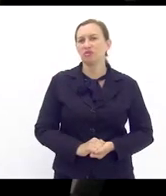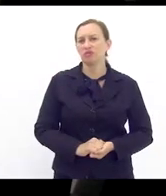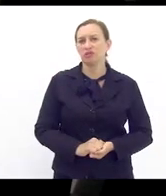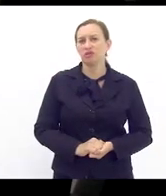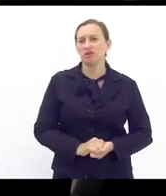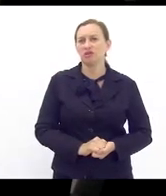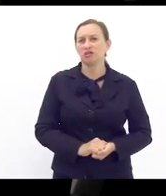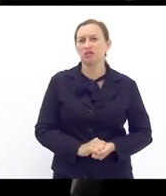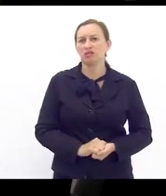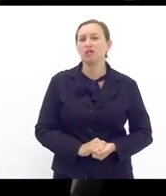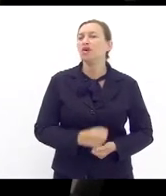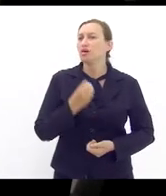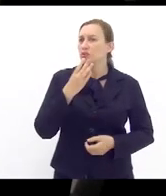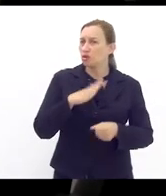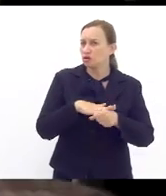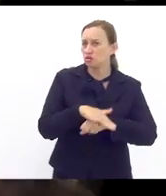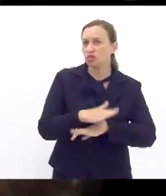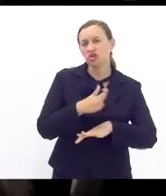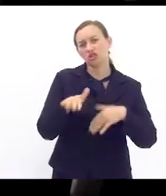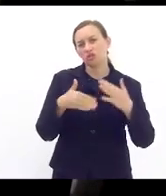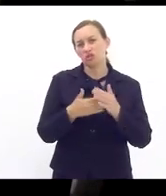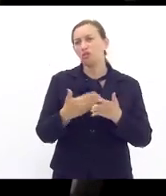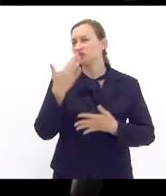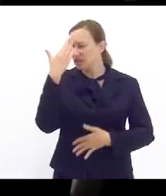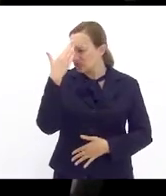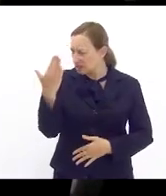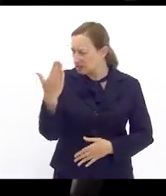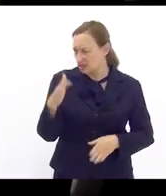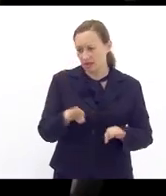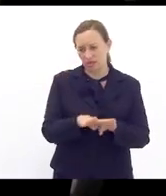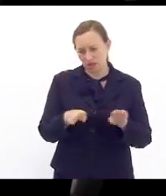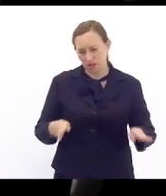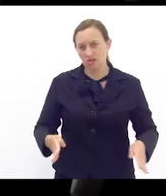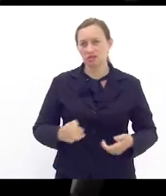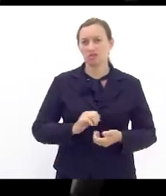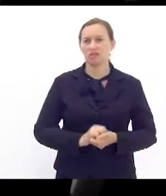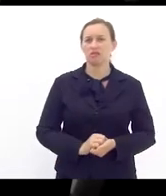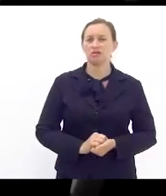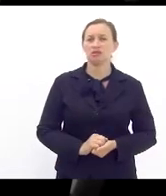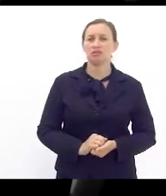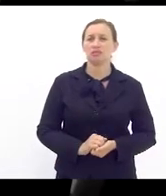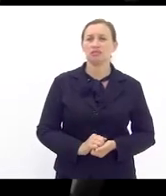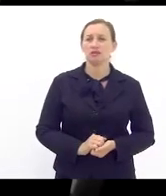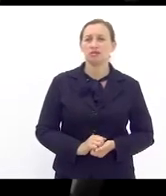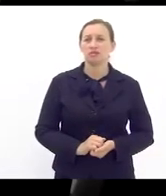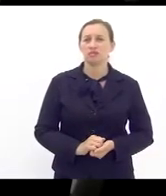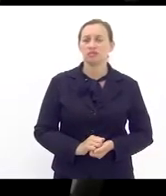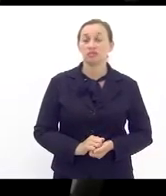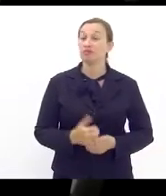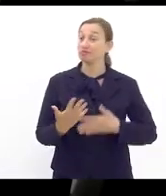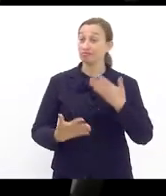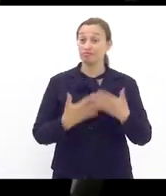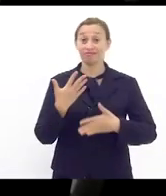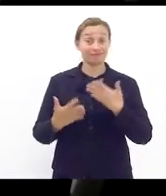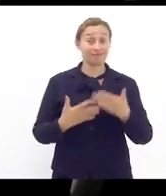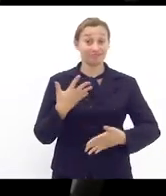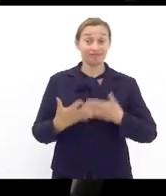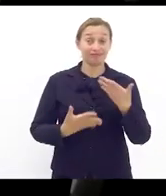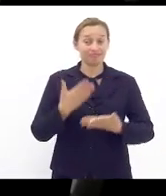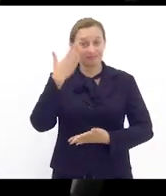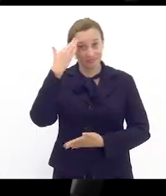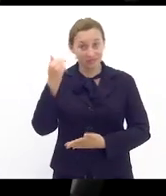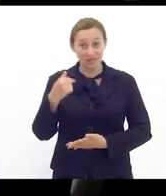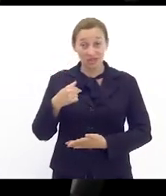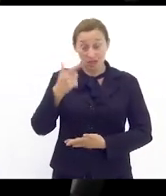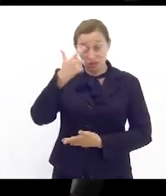primeiramente quero dar boa noite a todos agradecer a mesa e externar a minha alegria de saber que